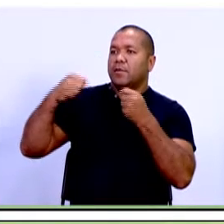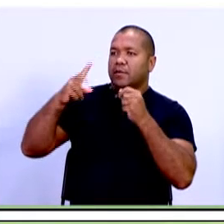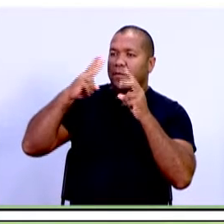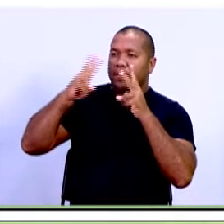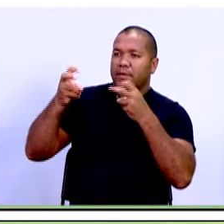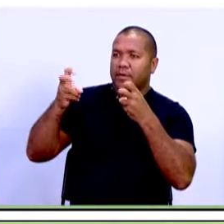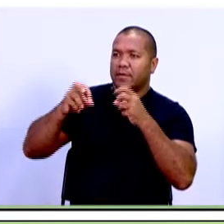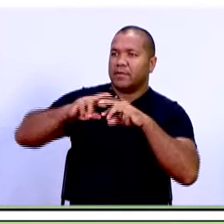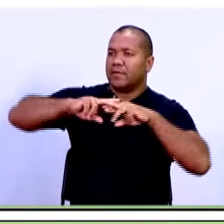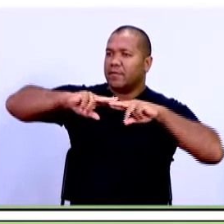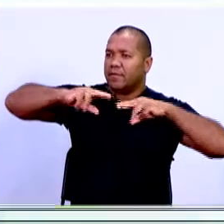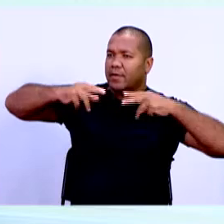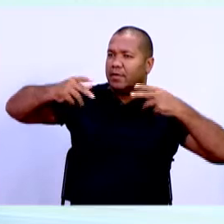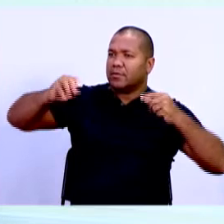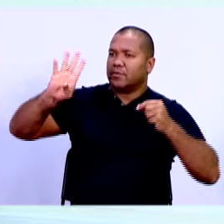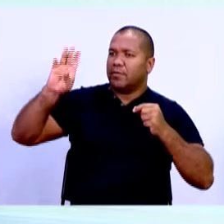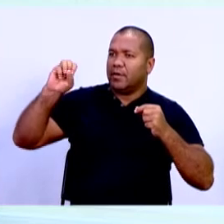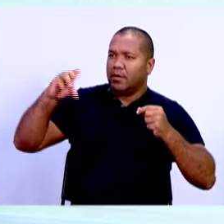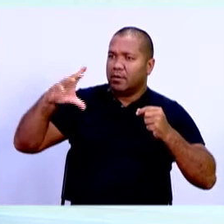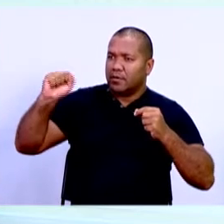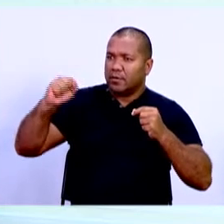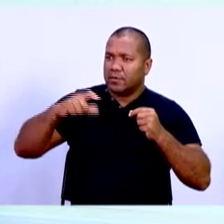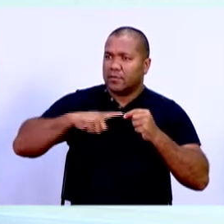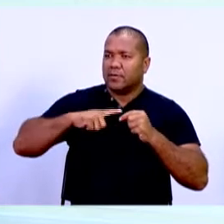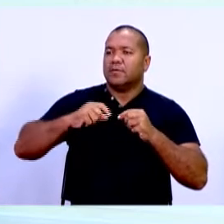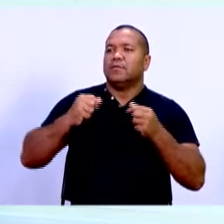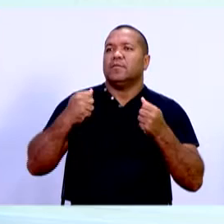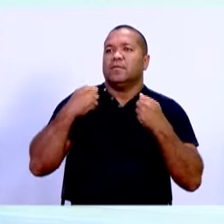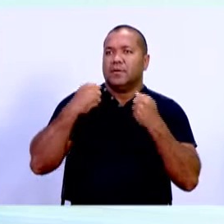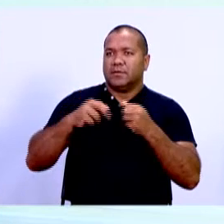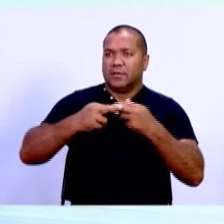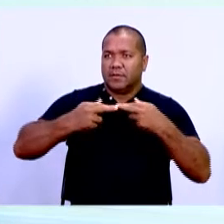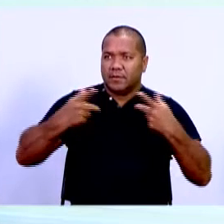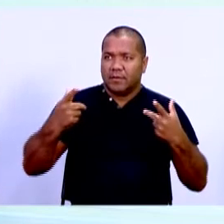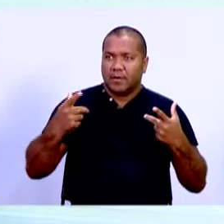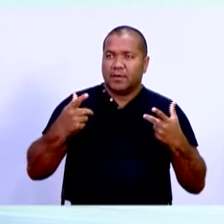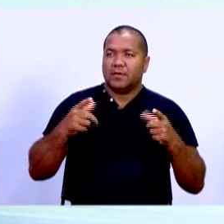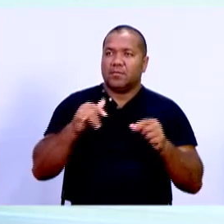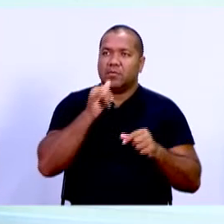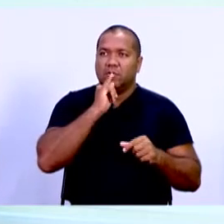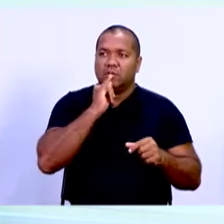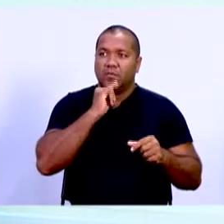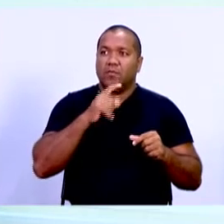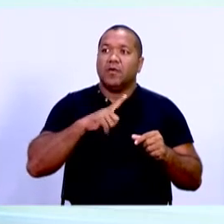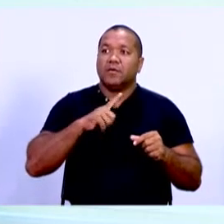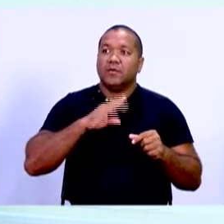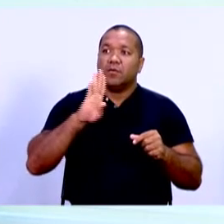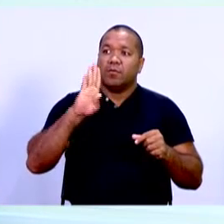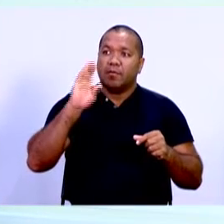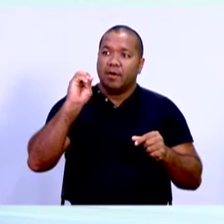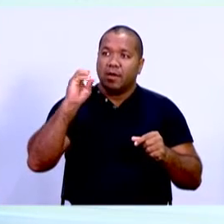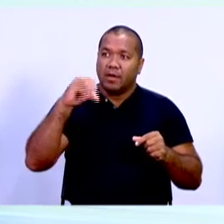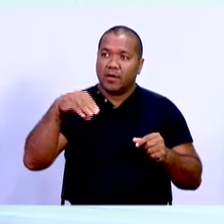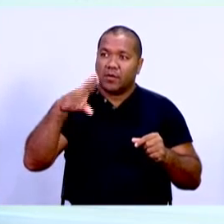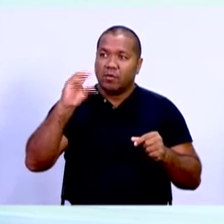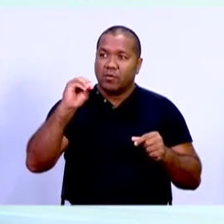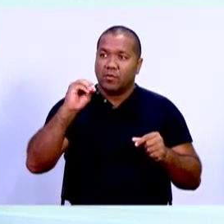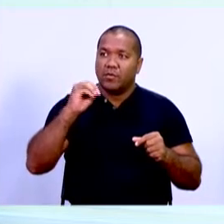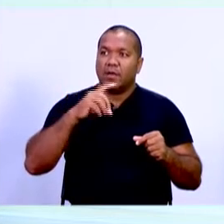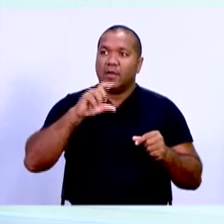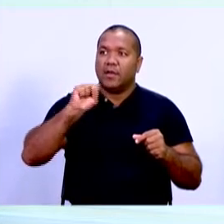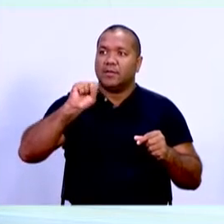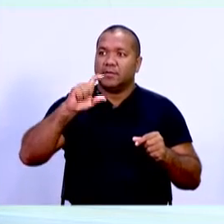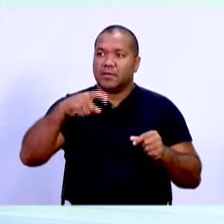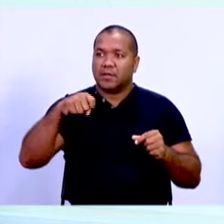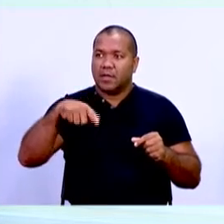bancos de dados, e esses bancos de dados podem ser diferentes, por exemplo, ele pode ser um banco de dados MySQL, pode ser um banco